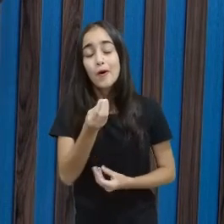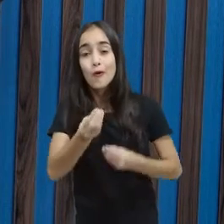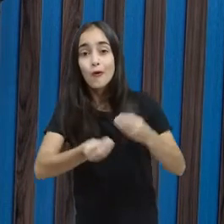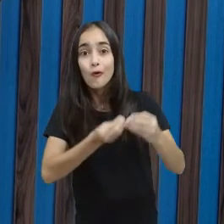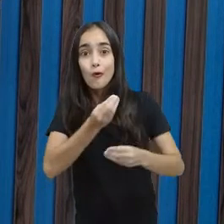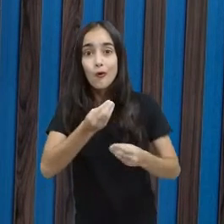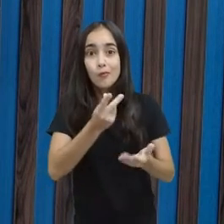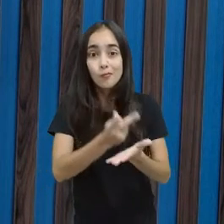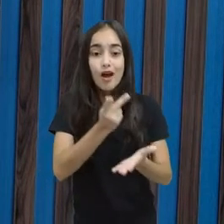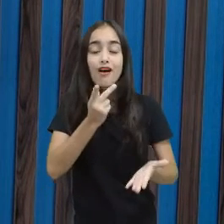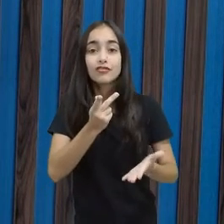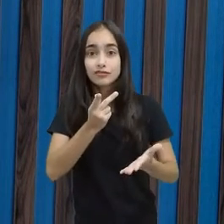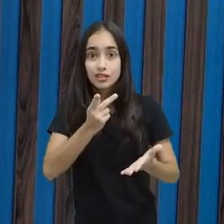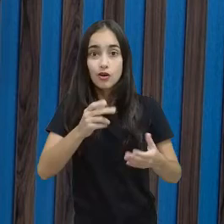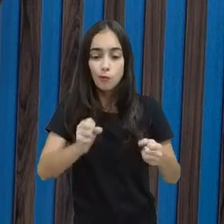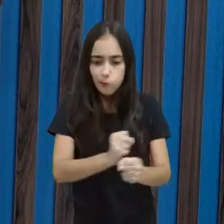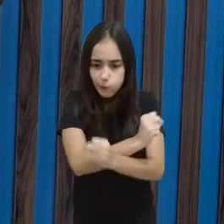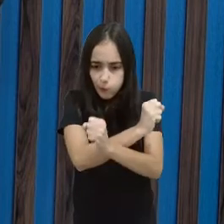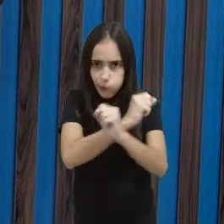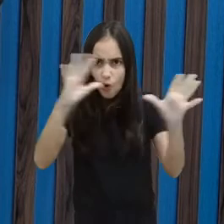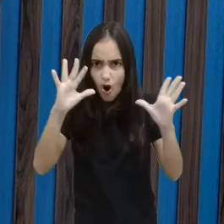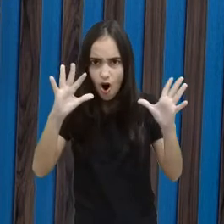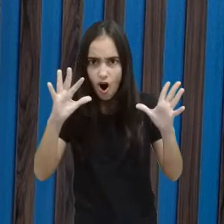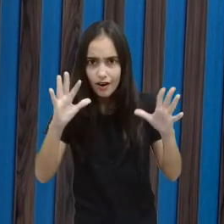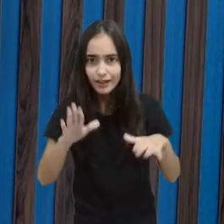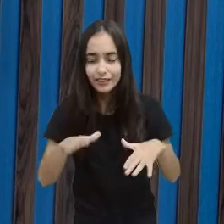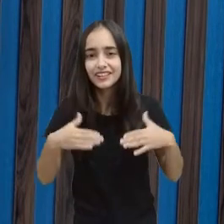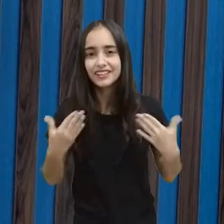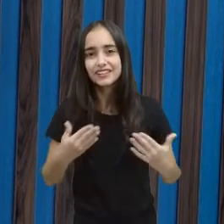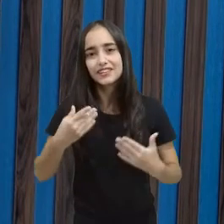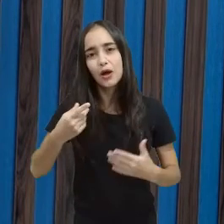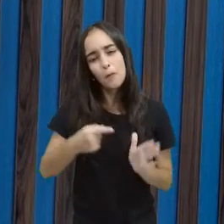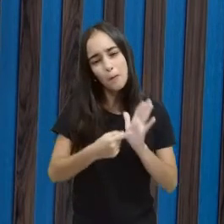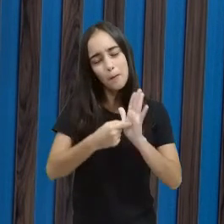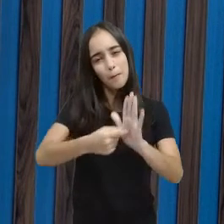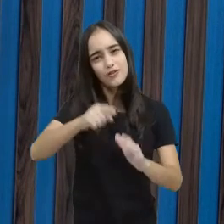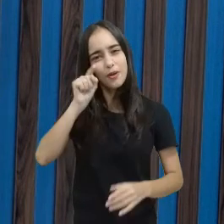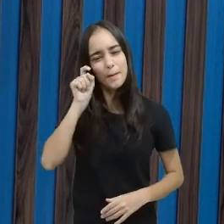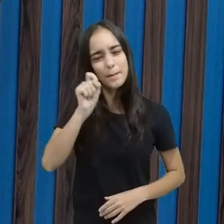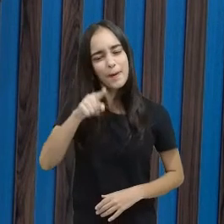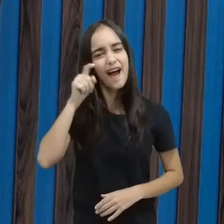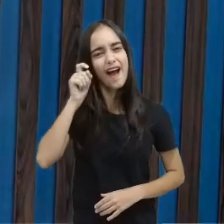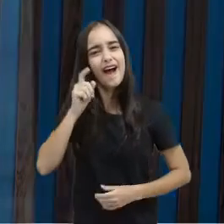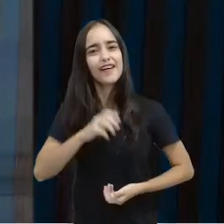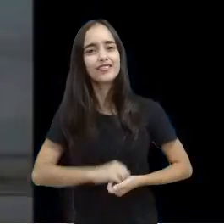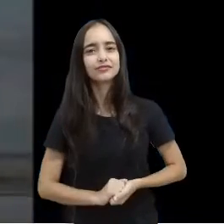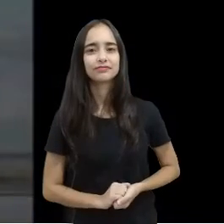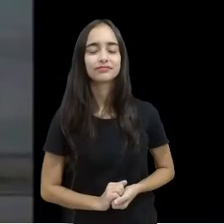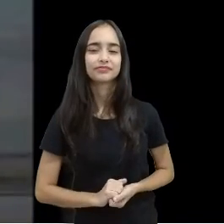de uma explosão atômica. Então, Devinho, produtor, dá o play aí, por favor.